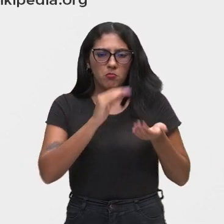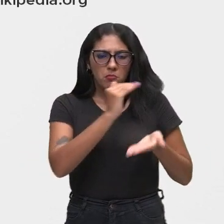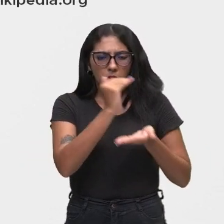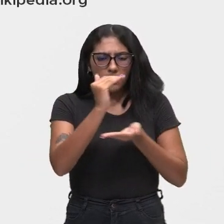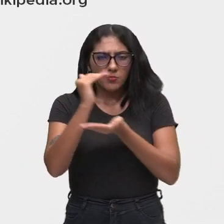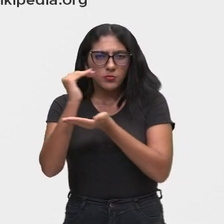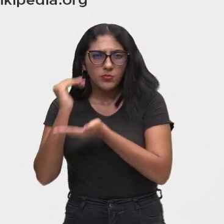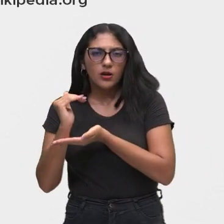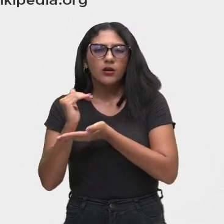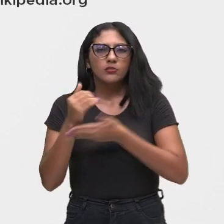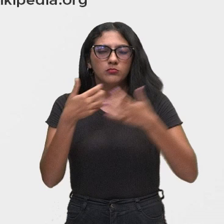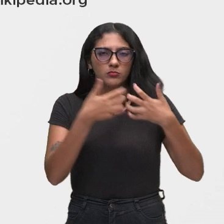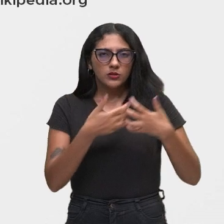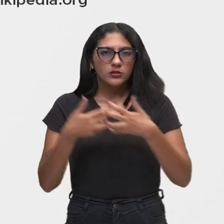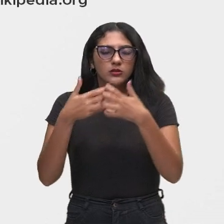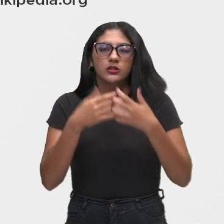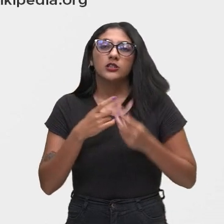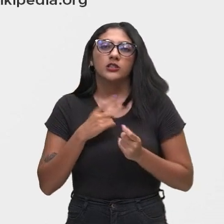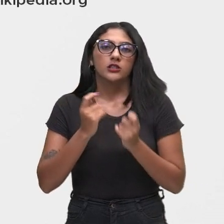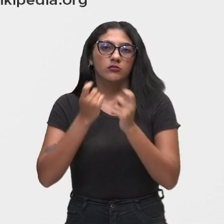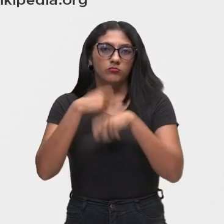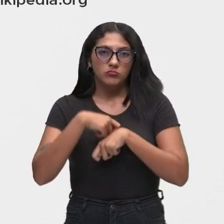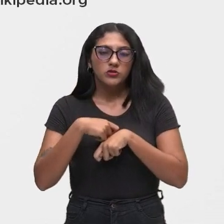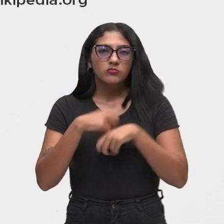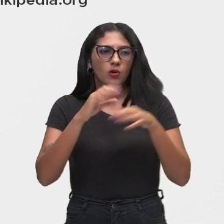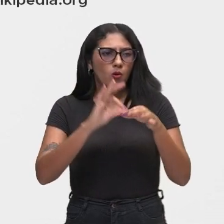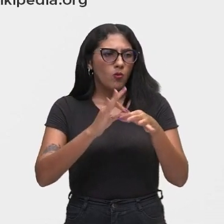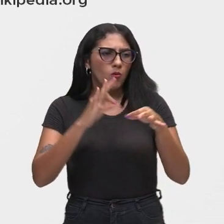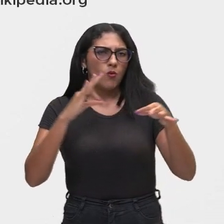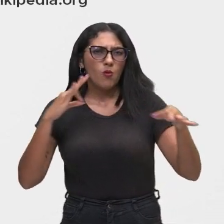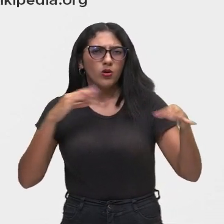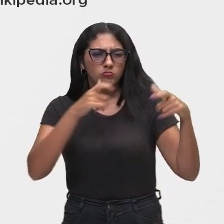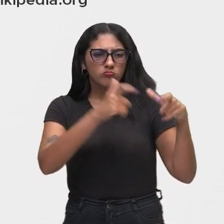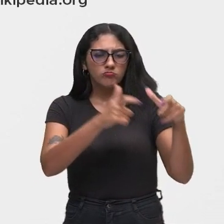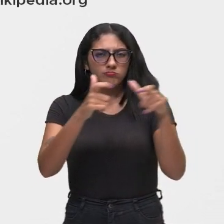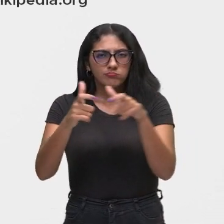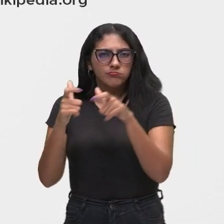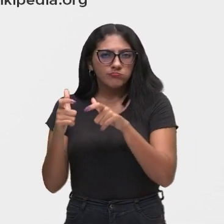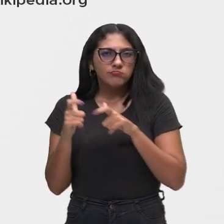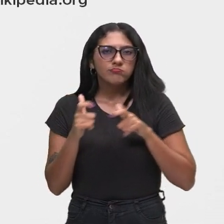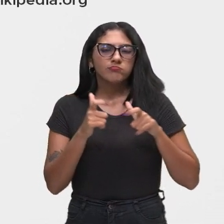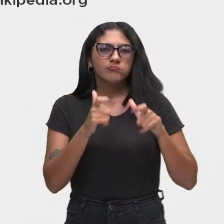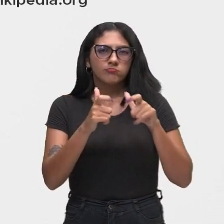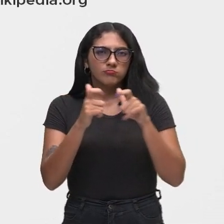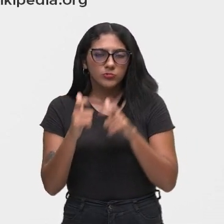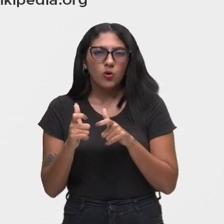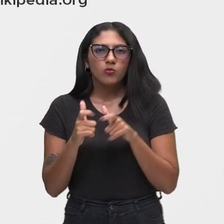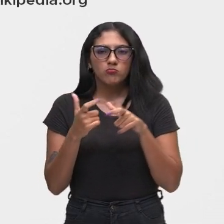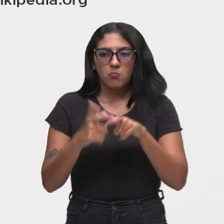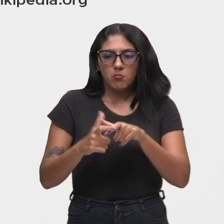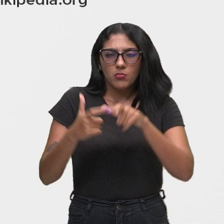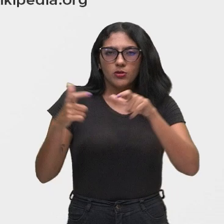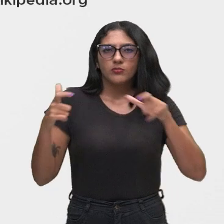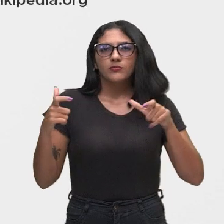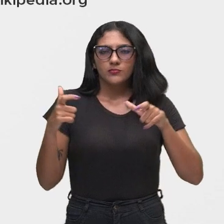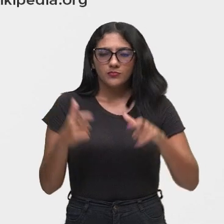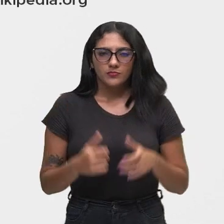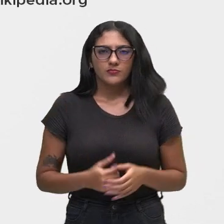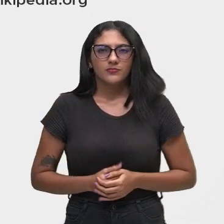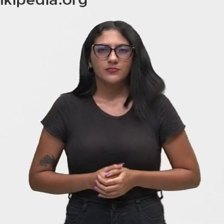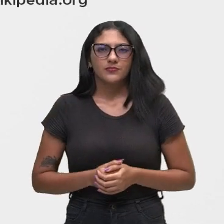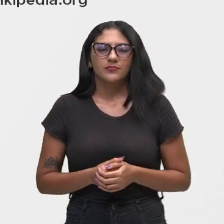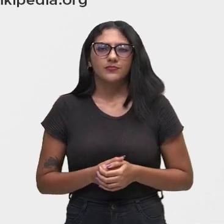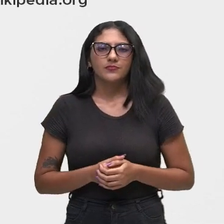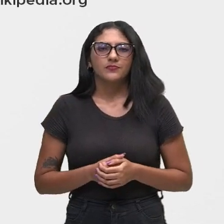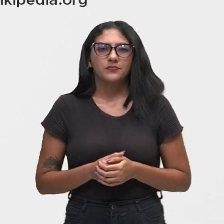produção industrial a uma distância maior, em áreas, em uma escala maior, né? E